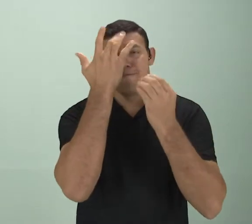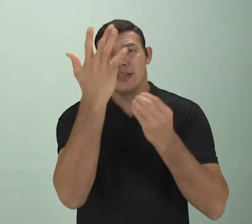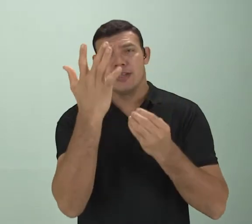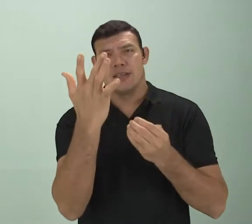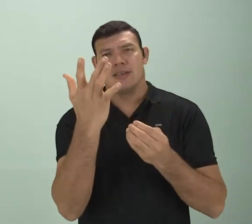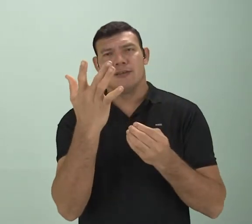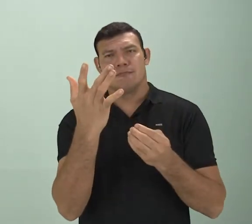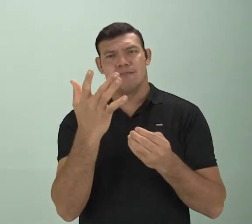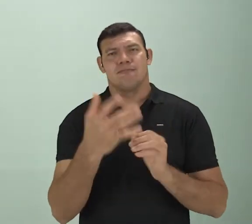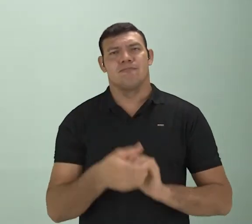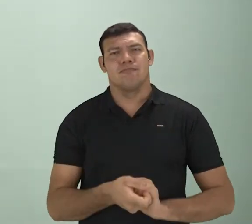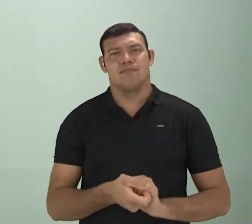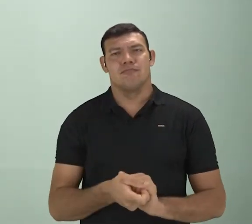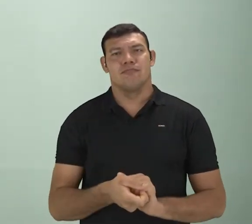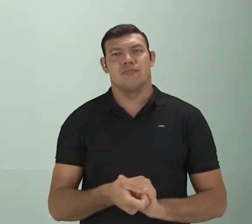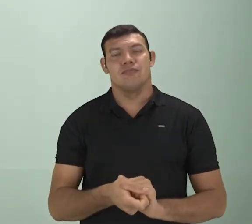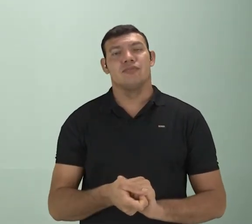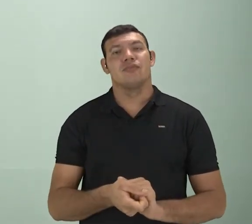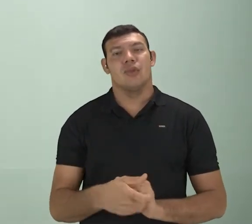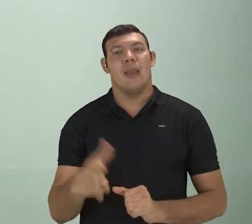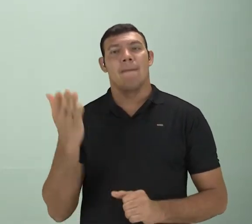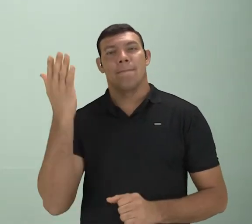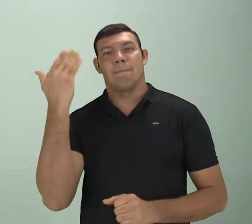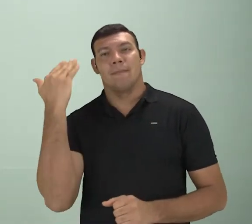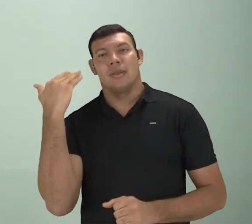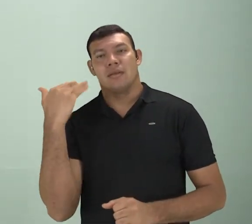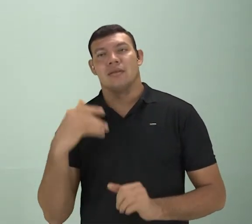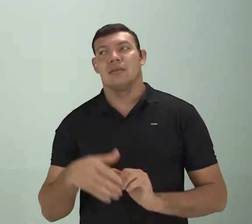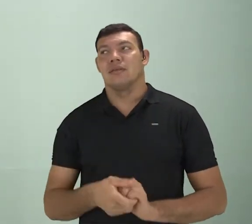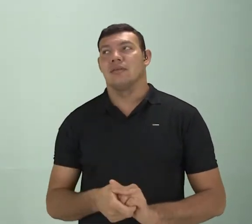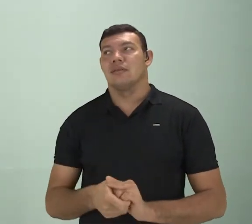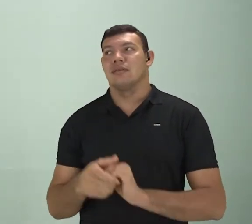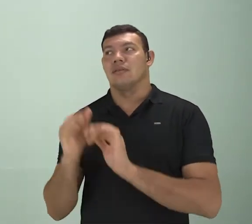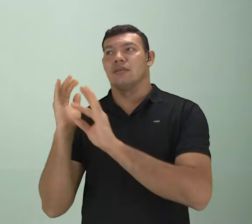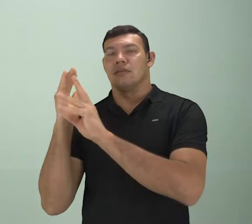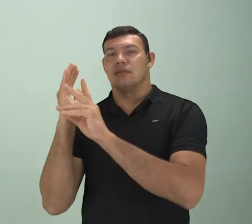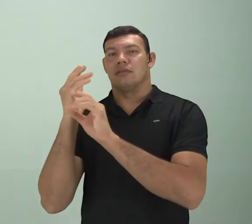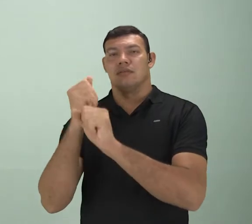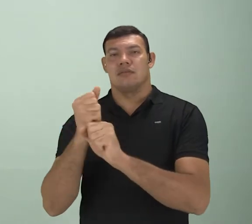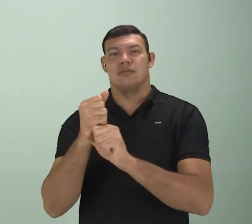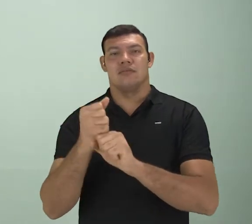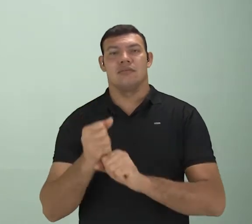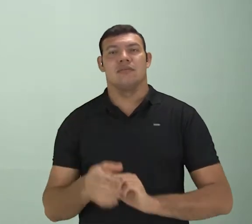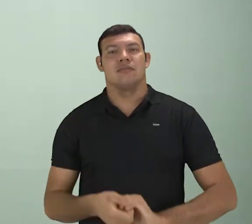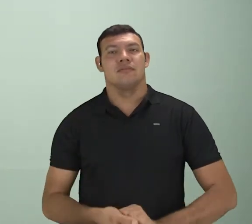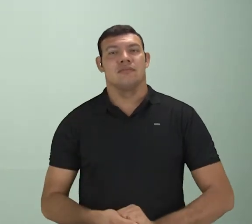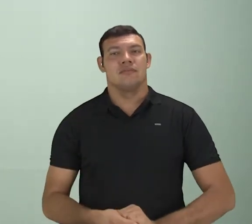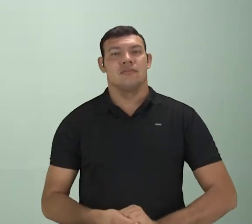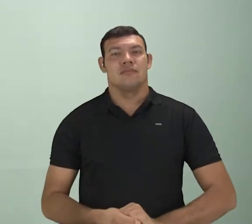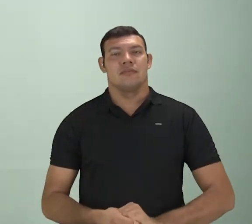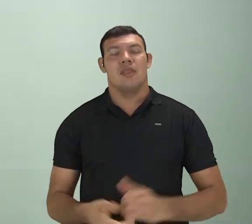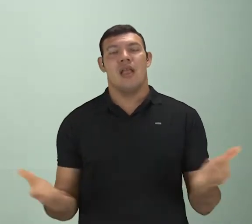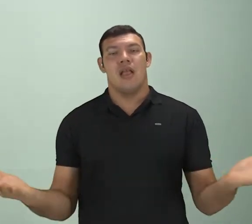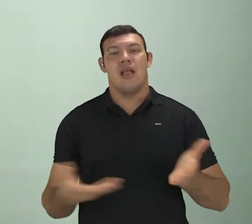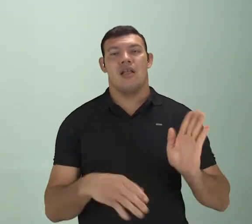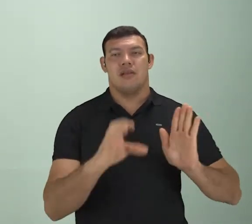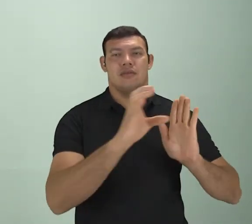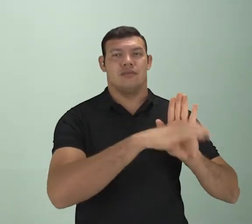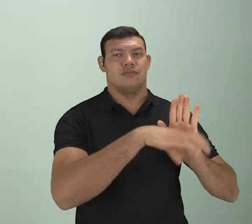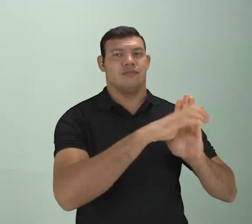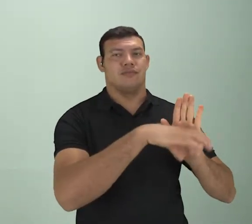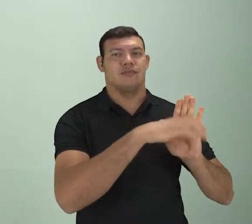internalizar mesmo ou passado do passado e quem agora que a gente vai conseguir lembrar um pouquinho sobre o conceito